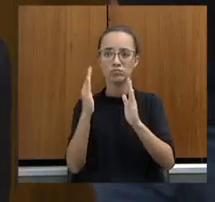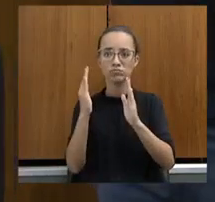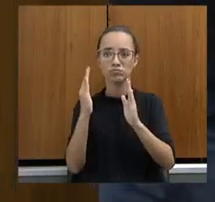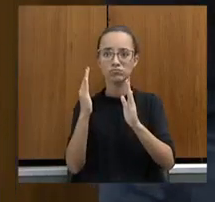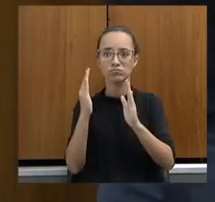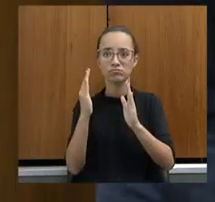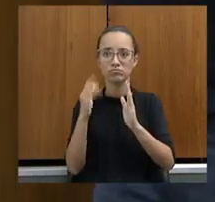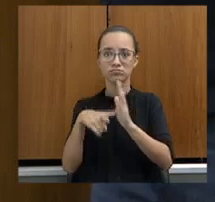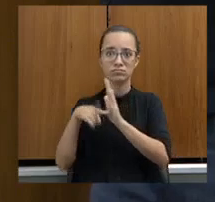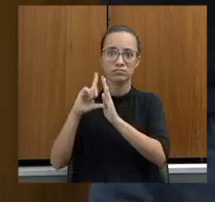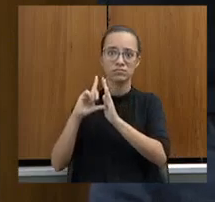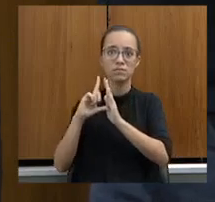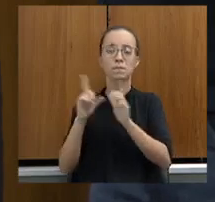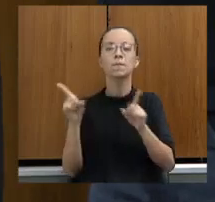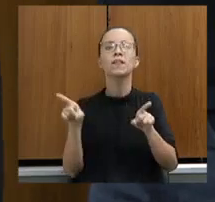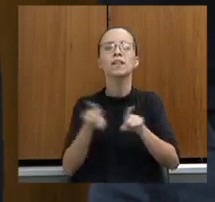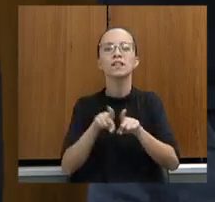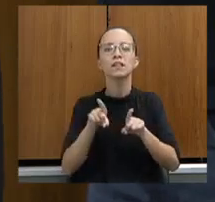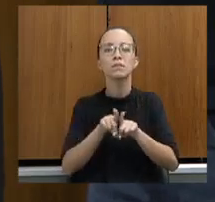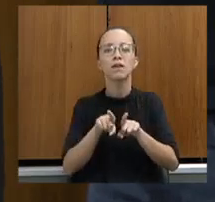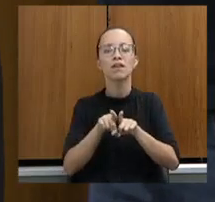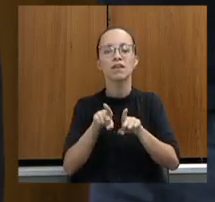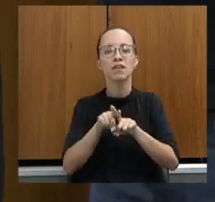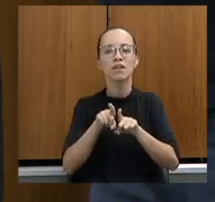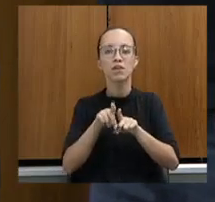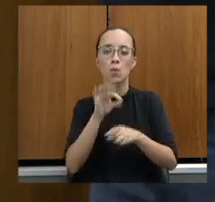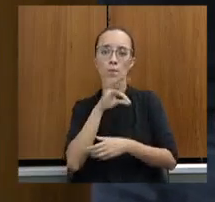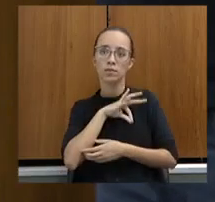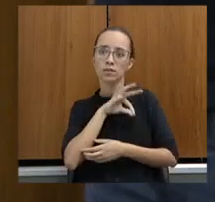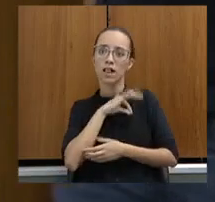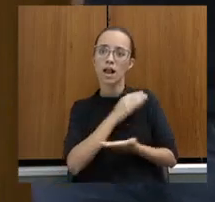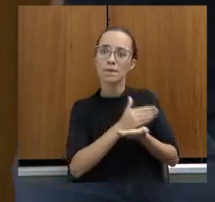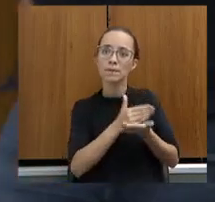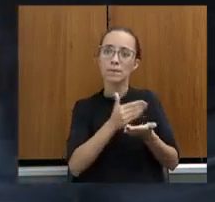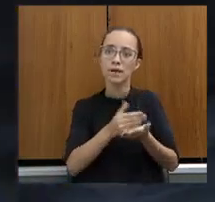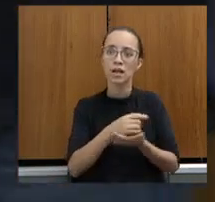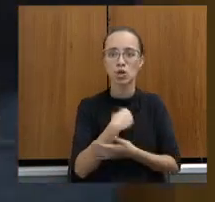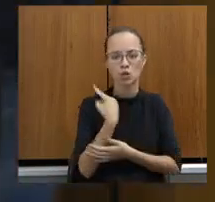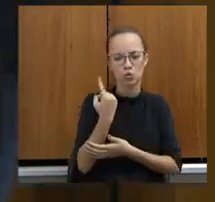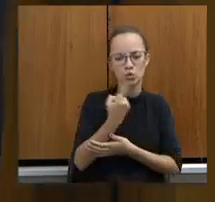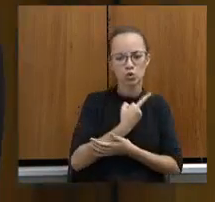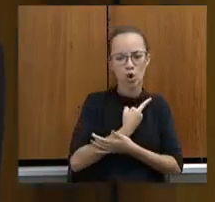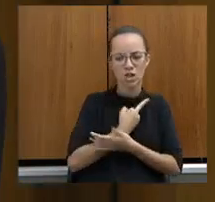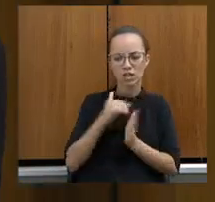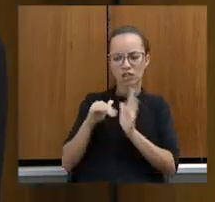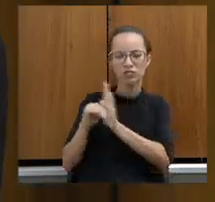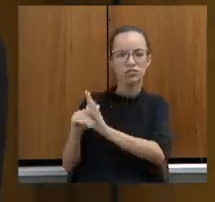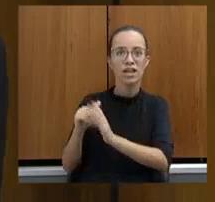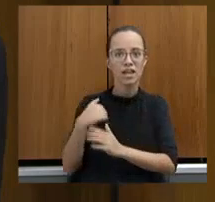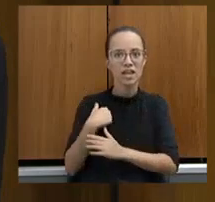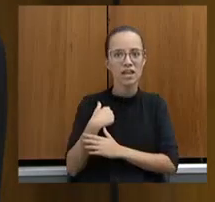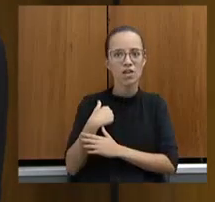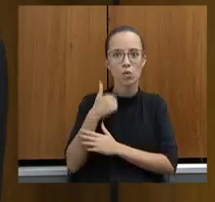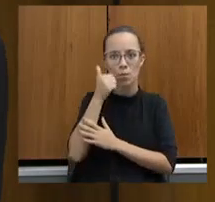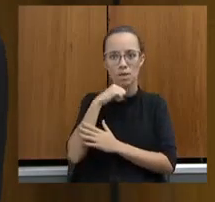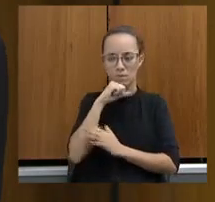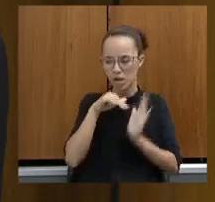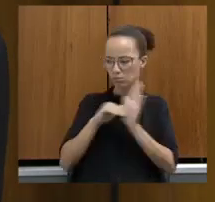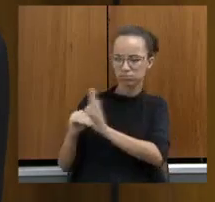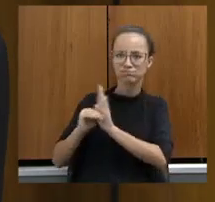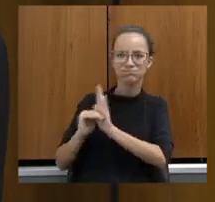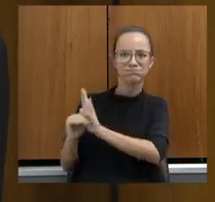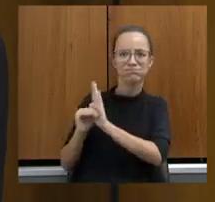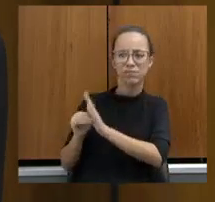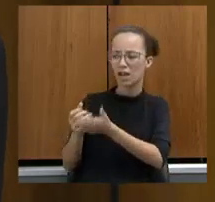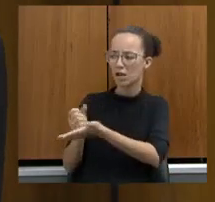fora o parcelamento salário a gente fazendo vaquinha para ajudar minha mãe para comprar os remédios dela